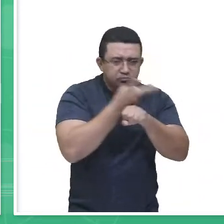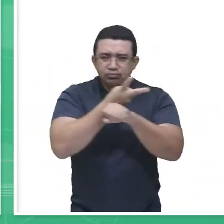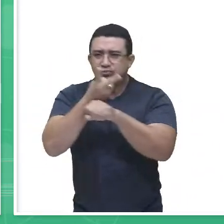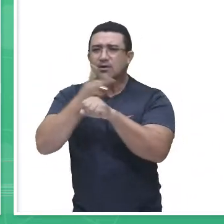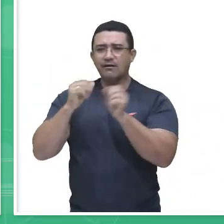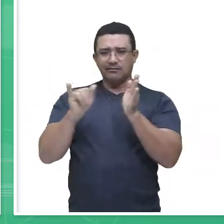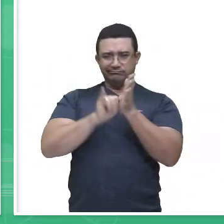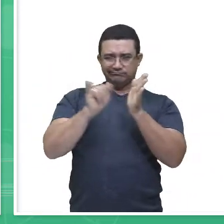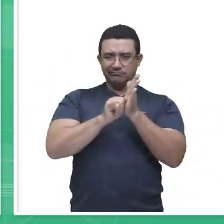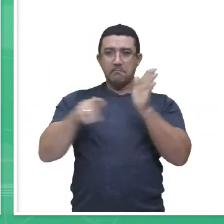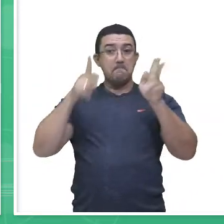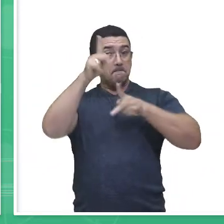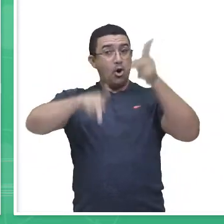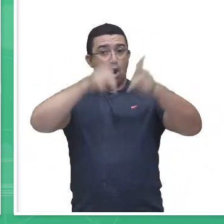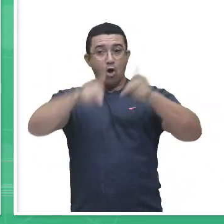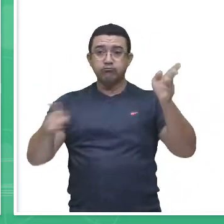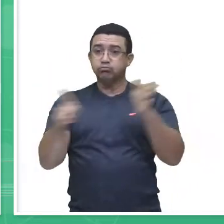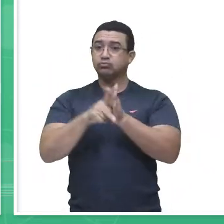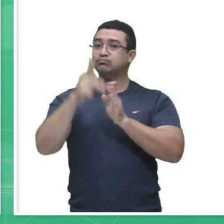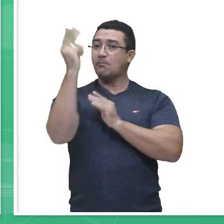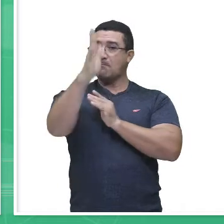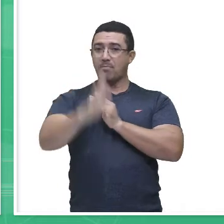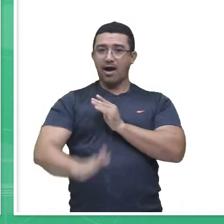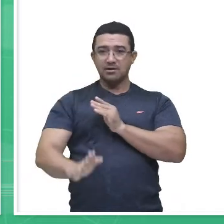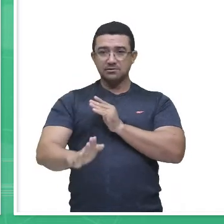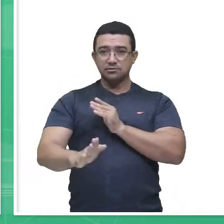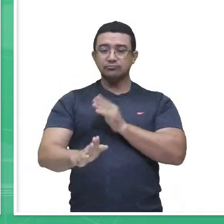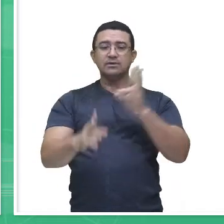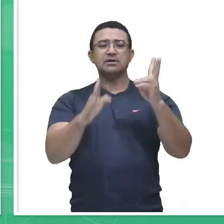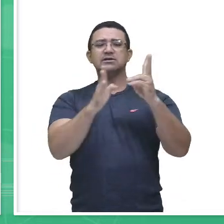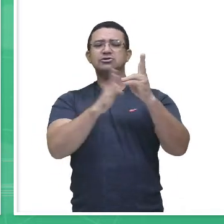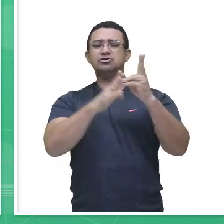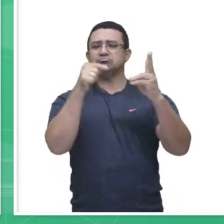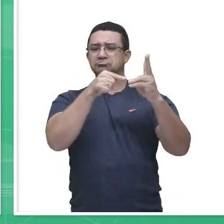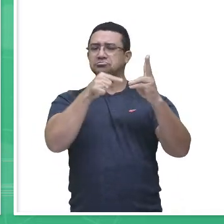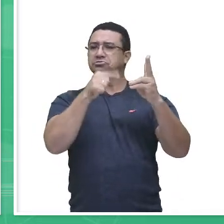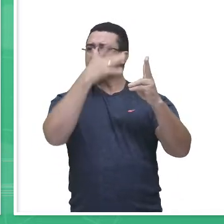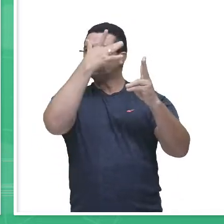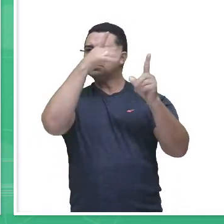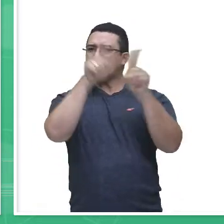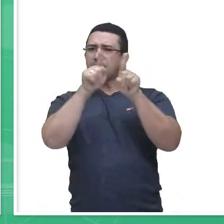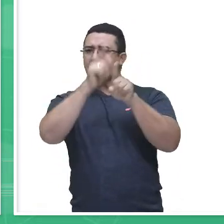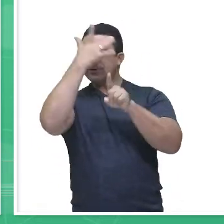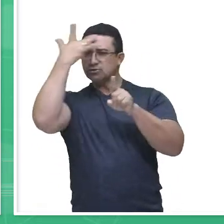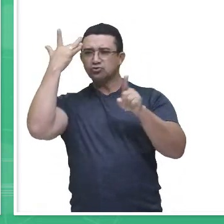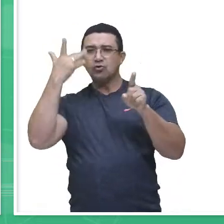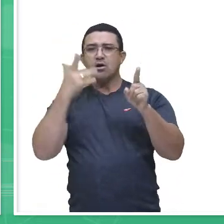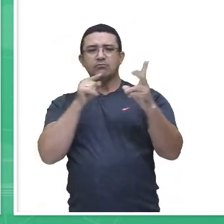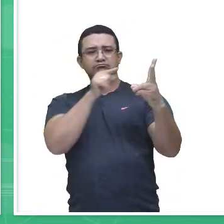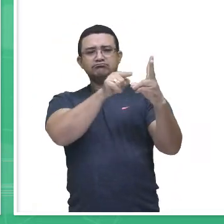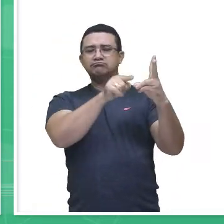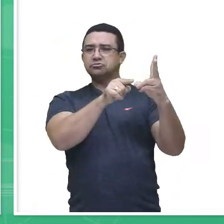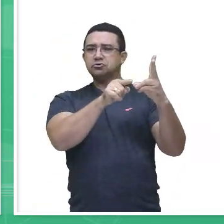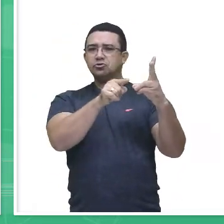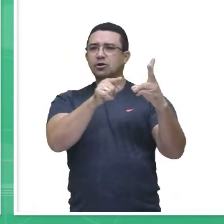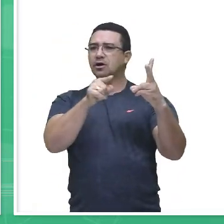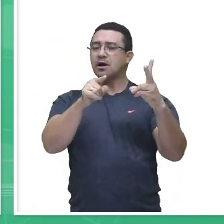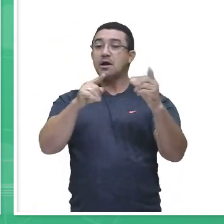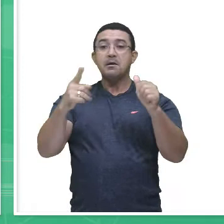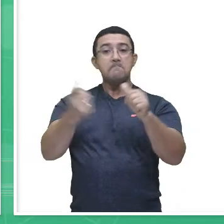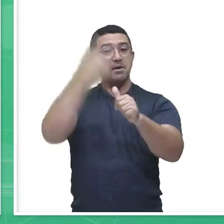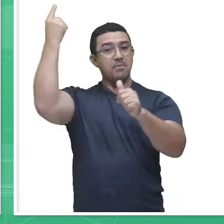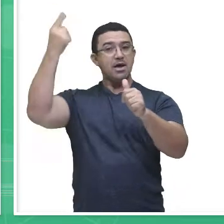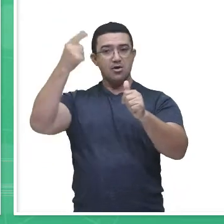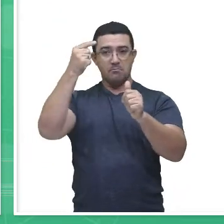povo brasileiro, a ideia de nação e o indianismo, ou seja, buscar o índio como o herói nacional, como o primeiro